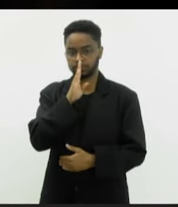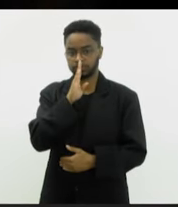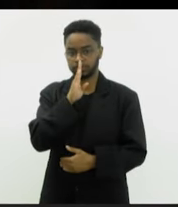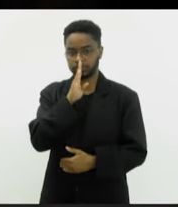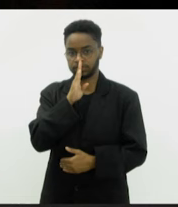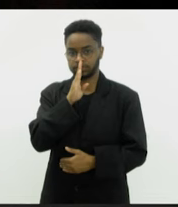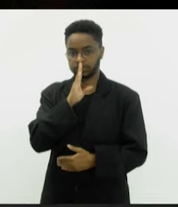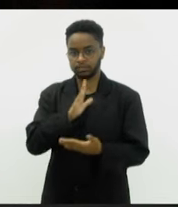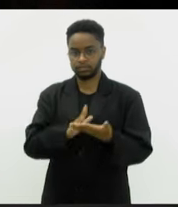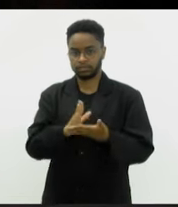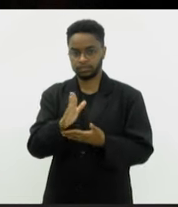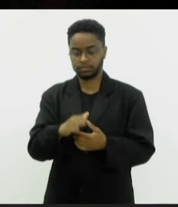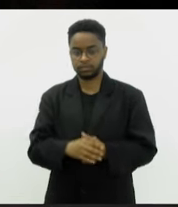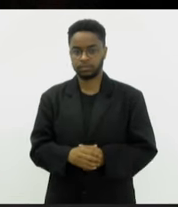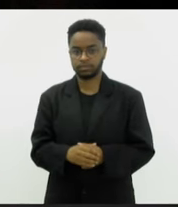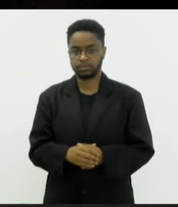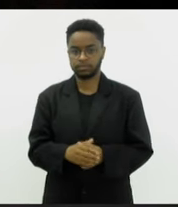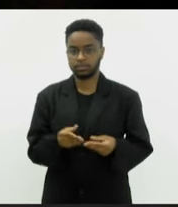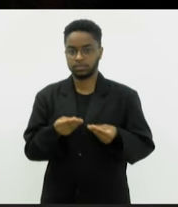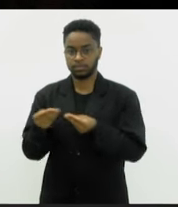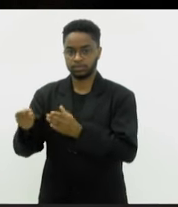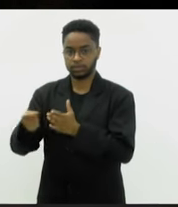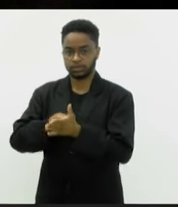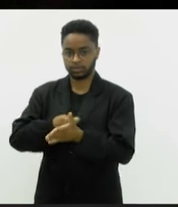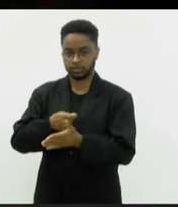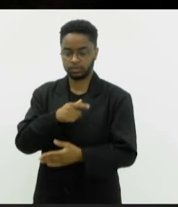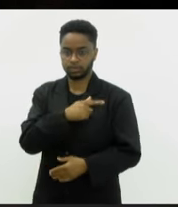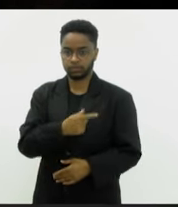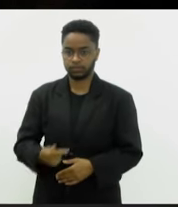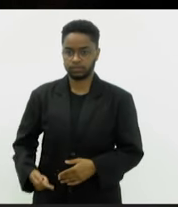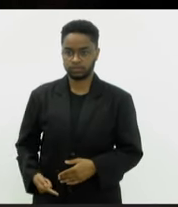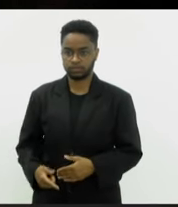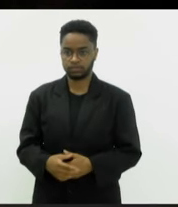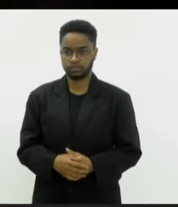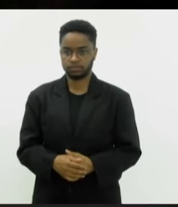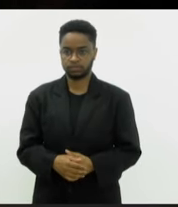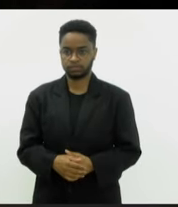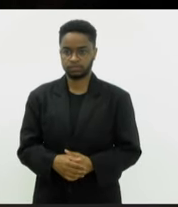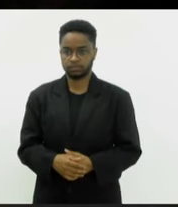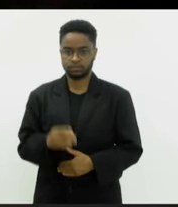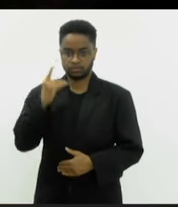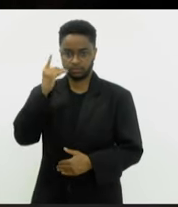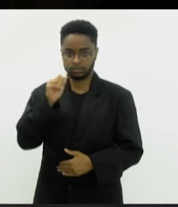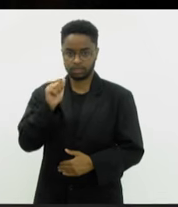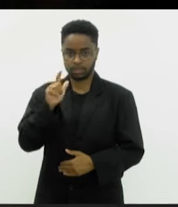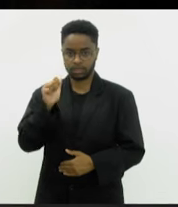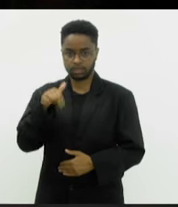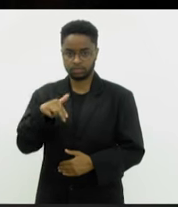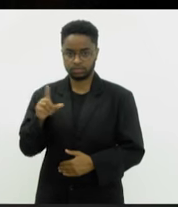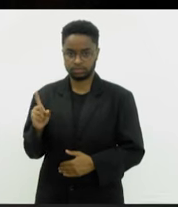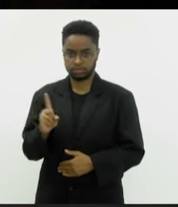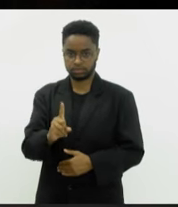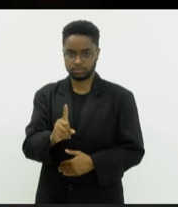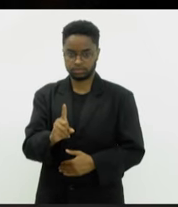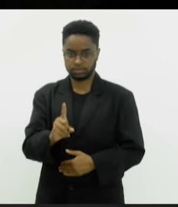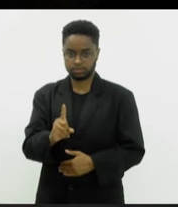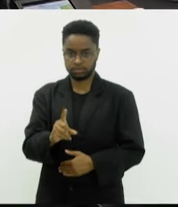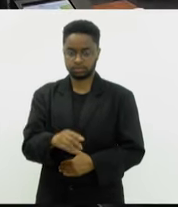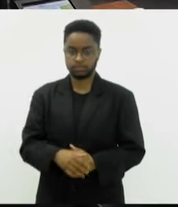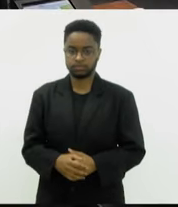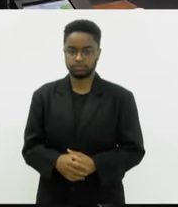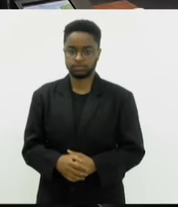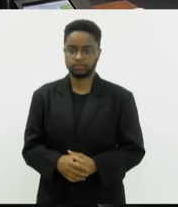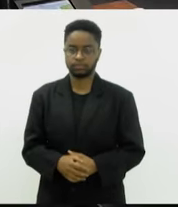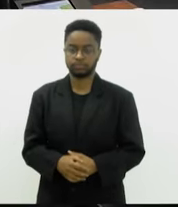estão. Aprovado, vai autógrafo. Ah, deputado Allan, quer? Pela ordem, senhor presidente.